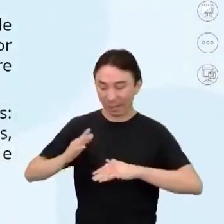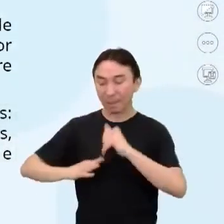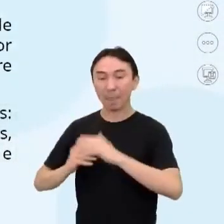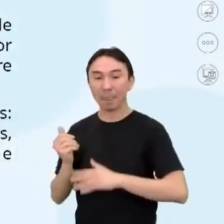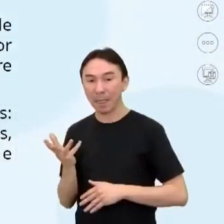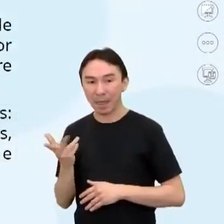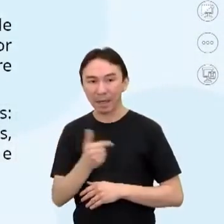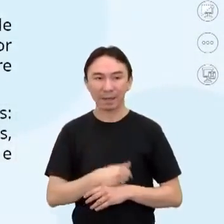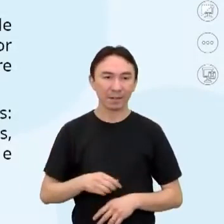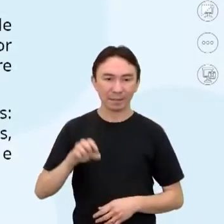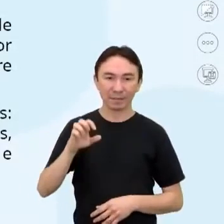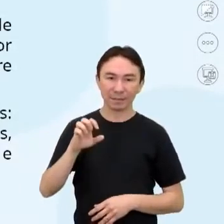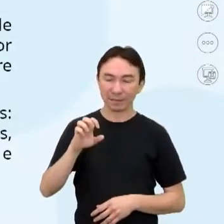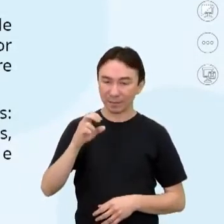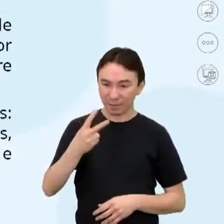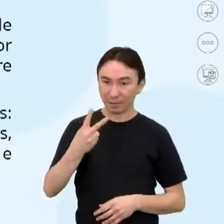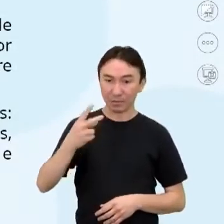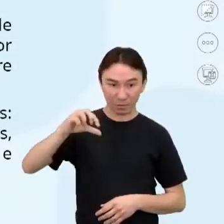hoje é